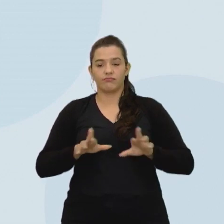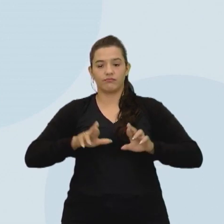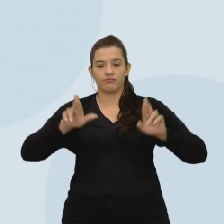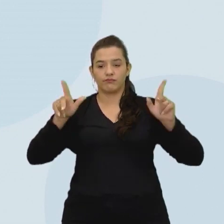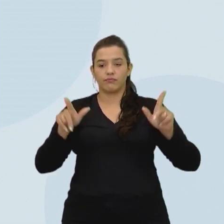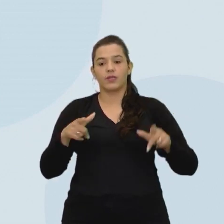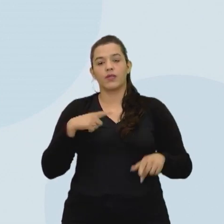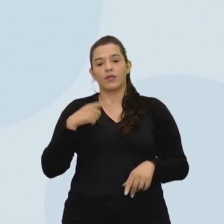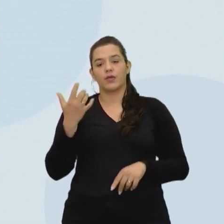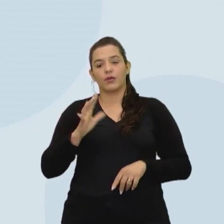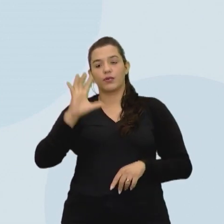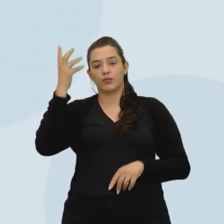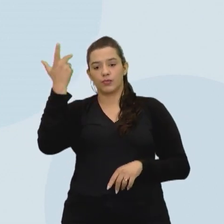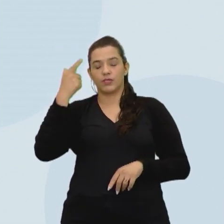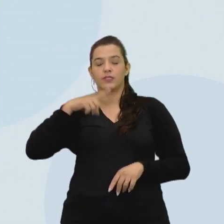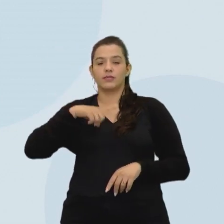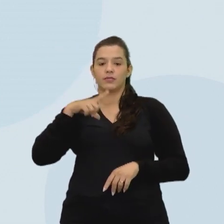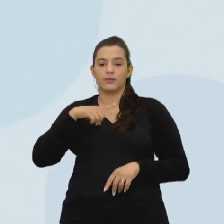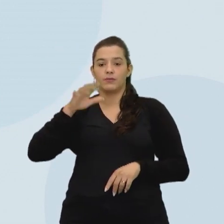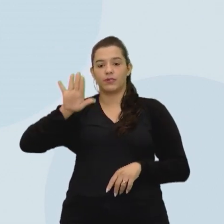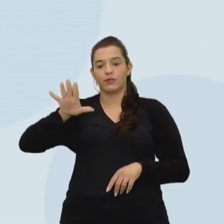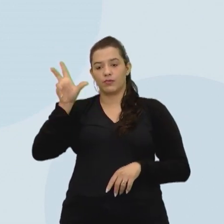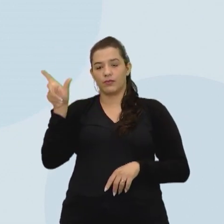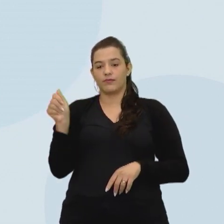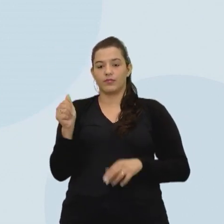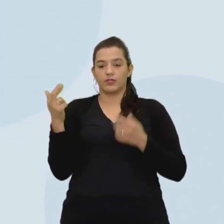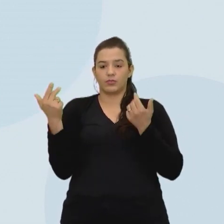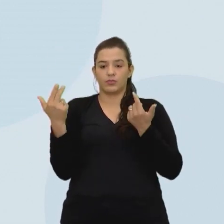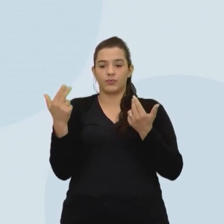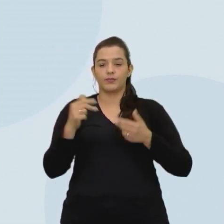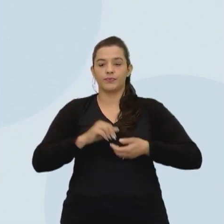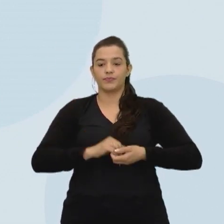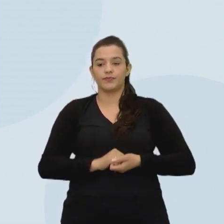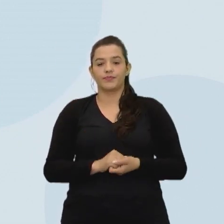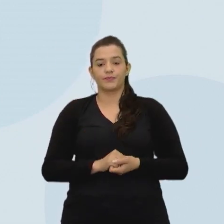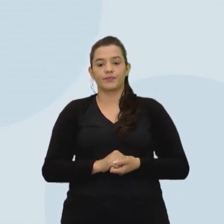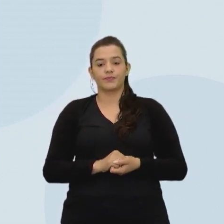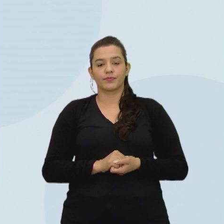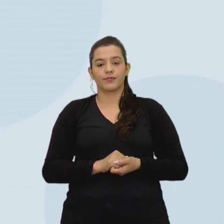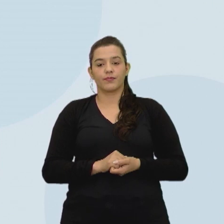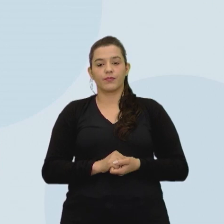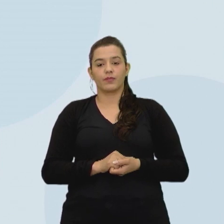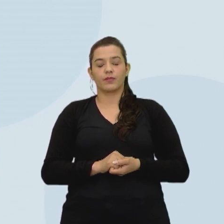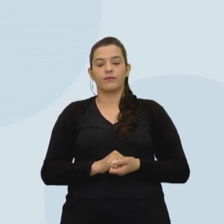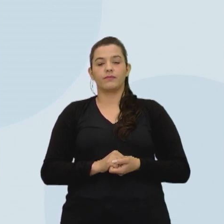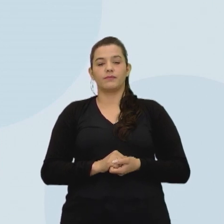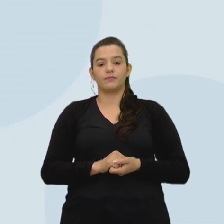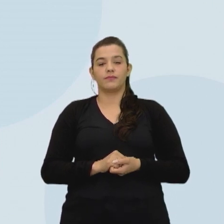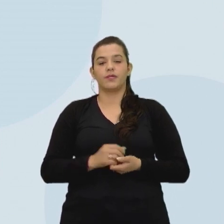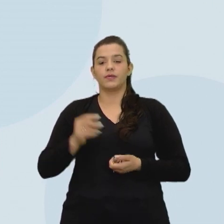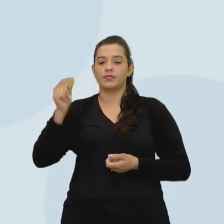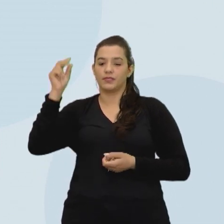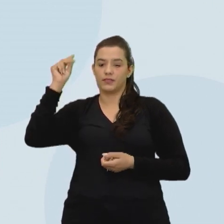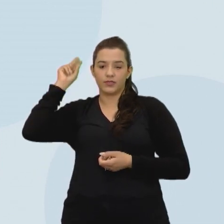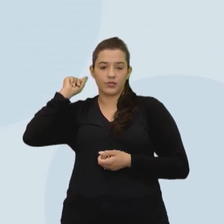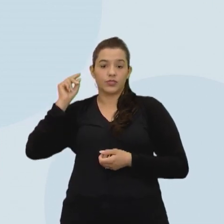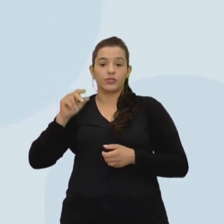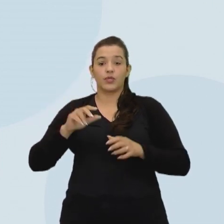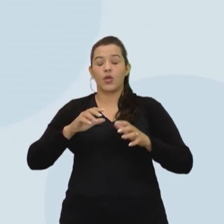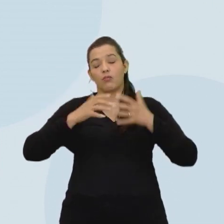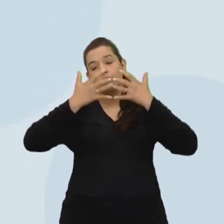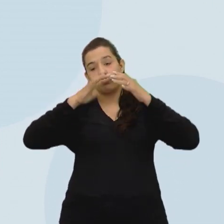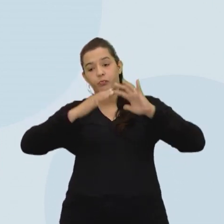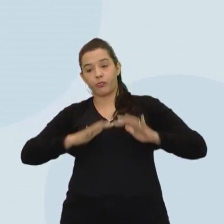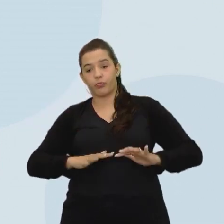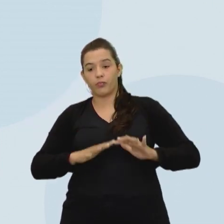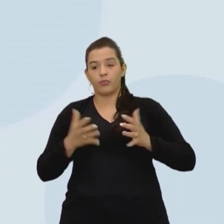acontece no continente africano, tá? Então nós temos lá dobramentos jovens, dobramentos antigos,